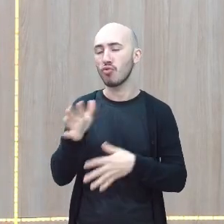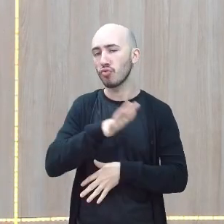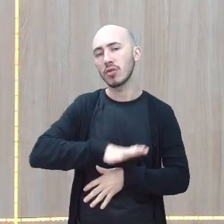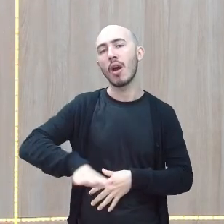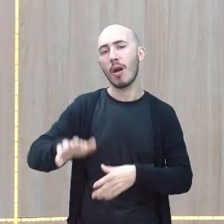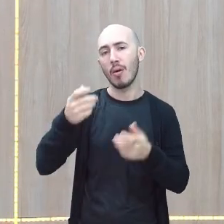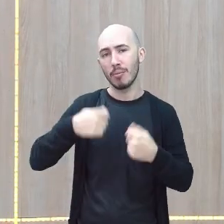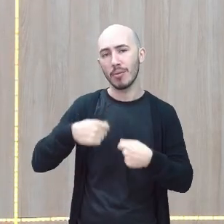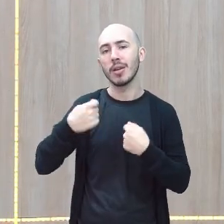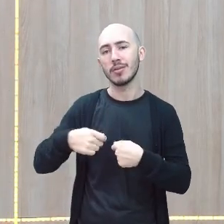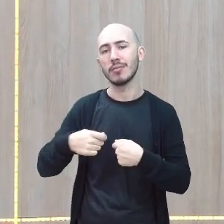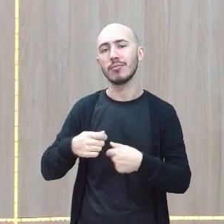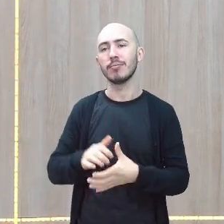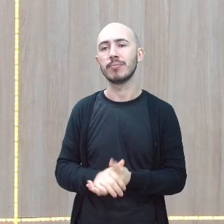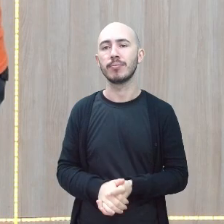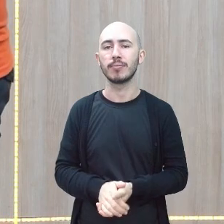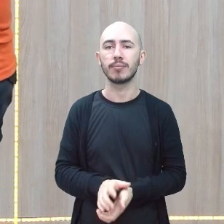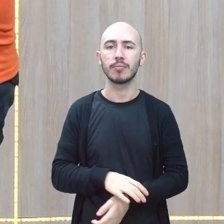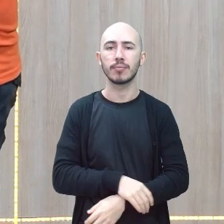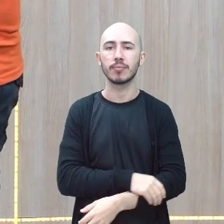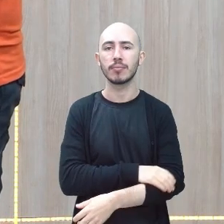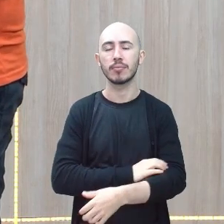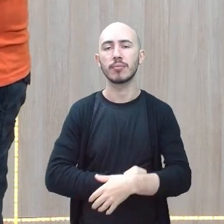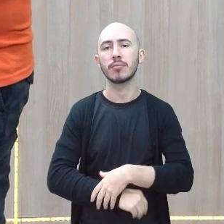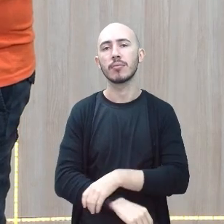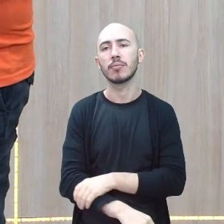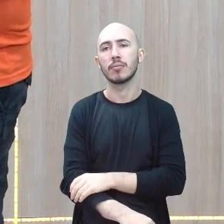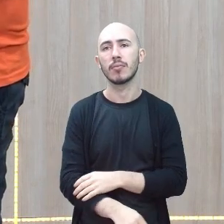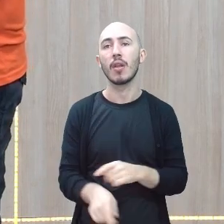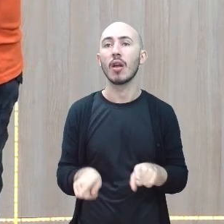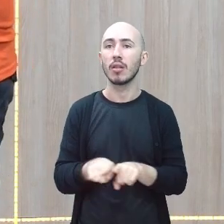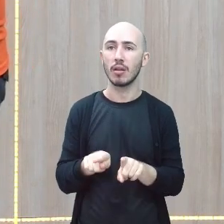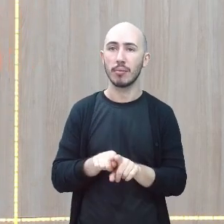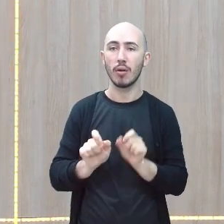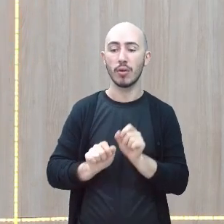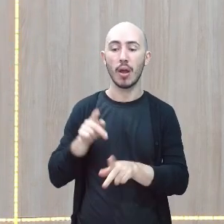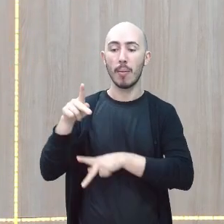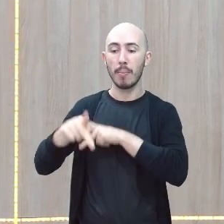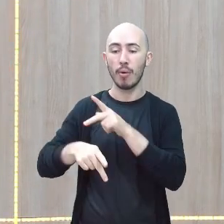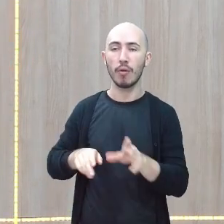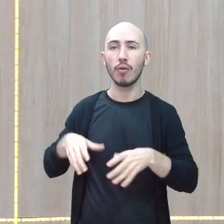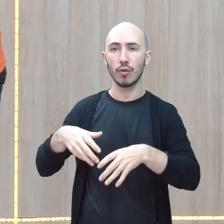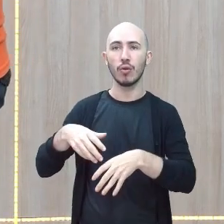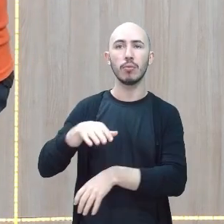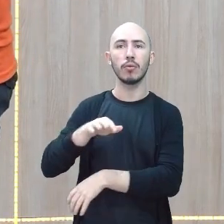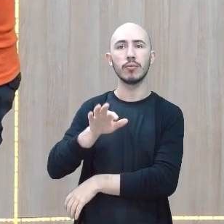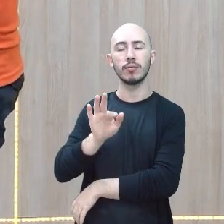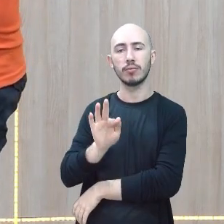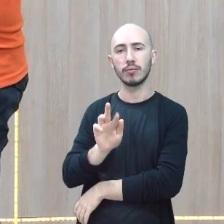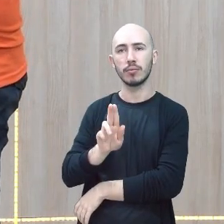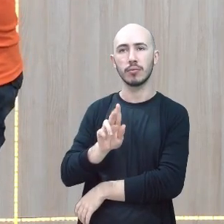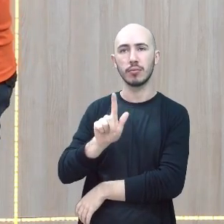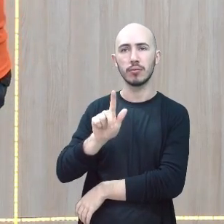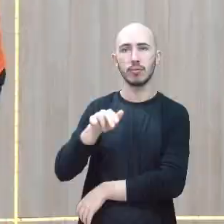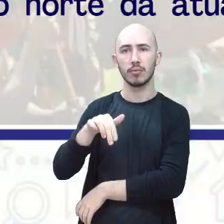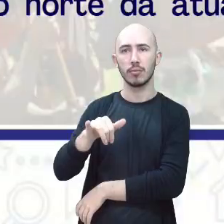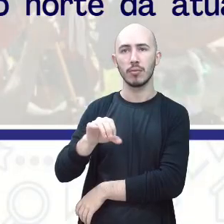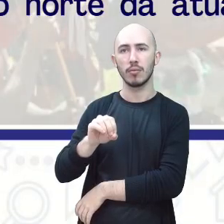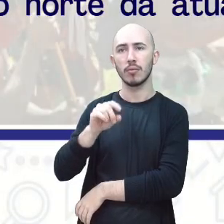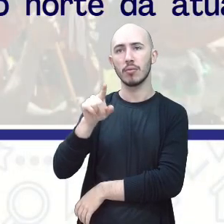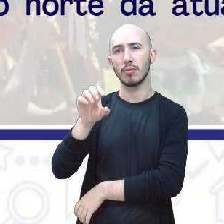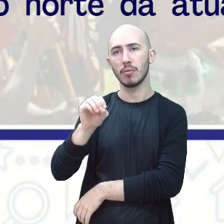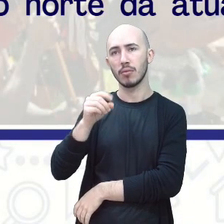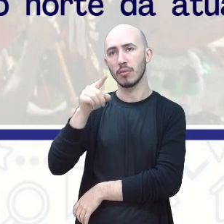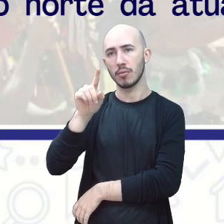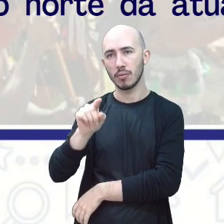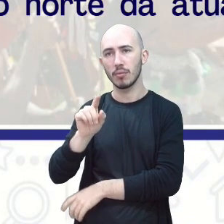geral. Outro povo, né, que nós mencionamos aqui, já o professor Alami até mencionou, é o povo Funiô. É o domínio dos Funiô